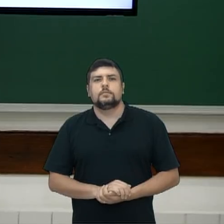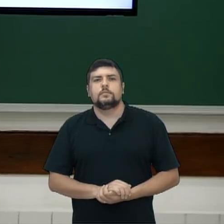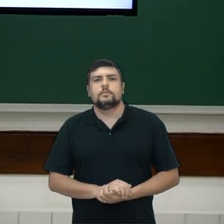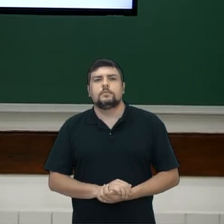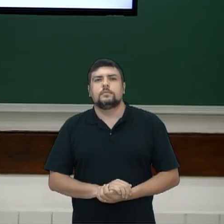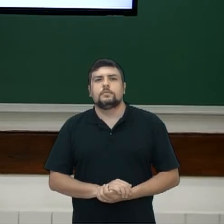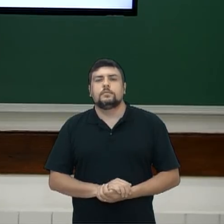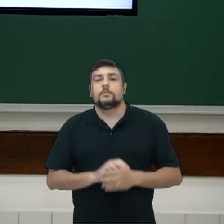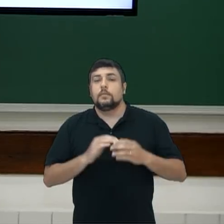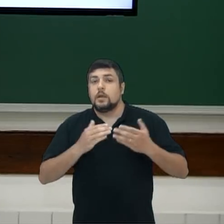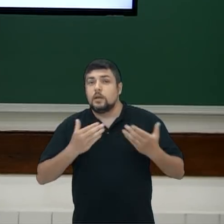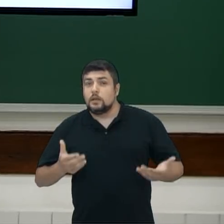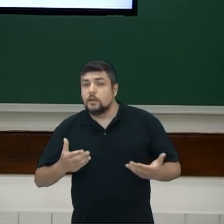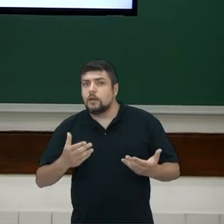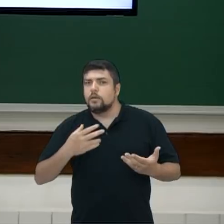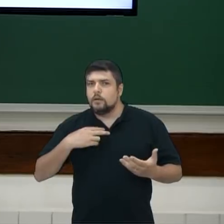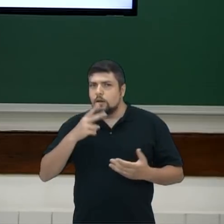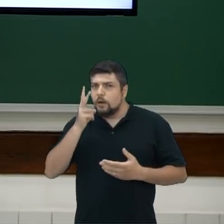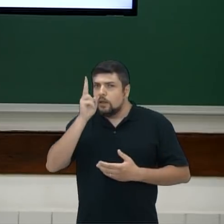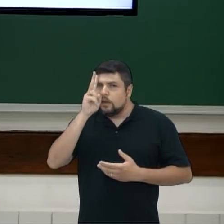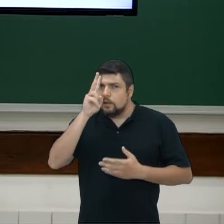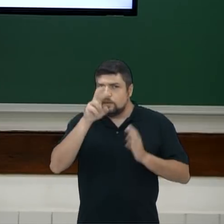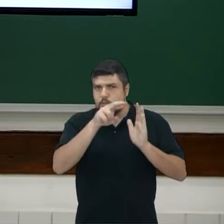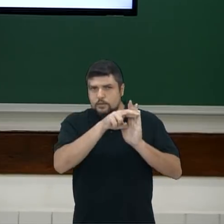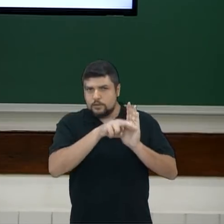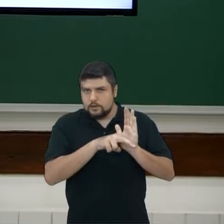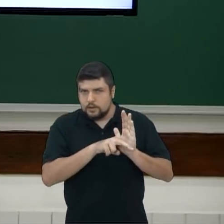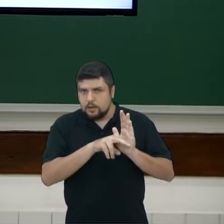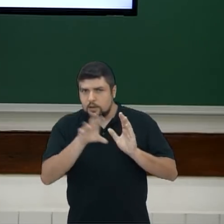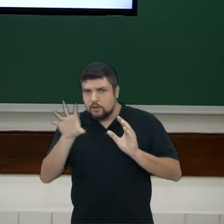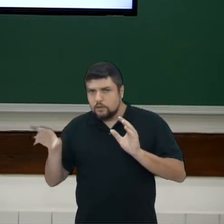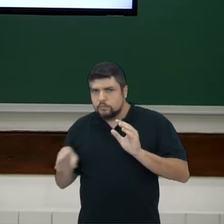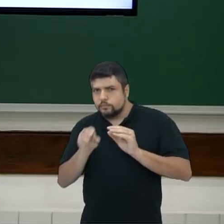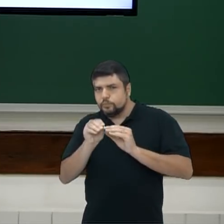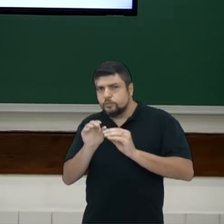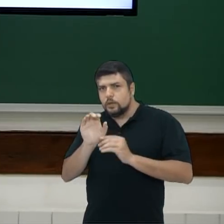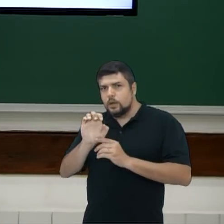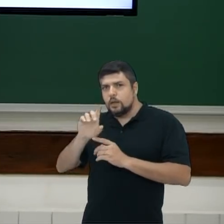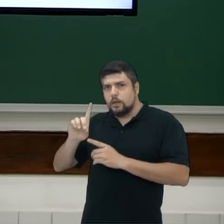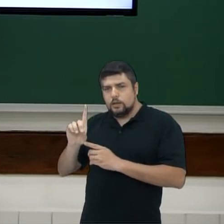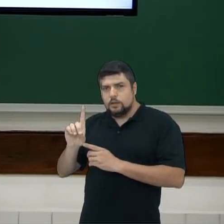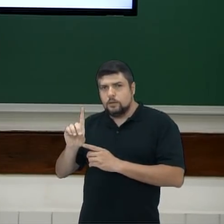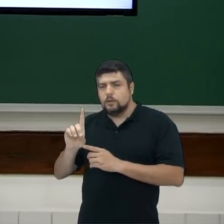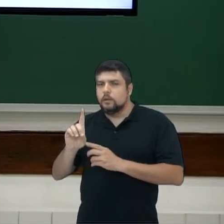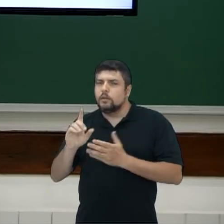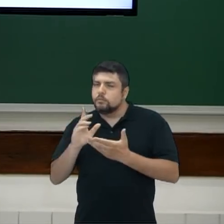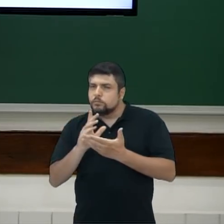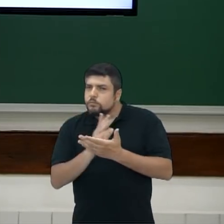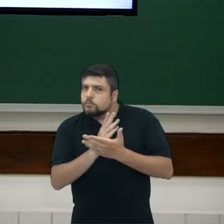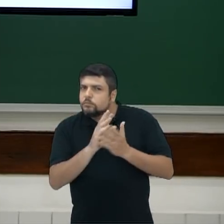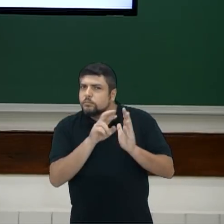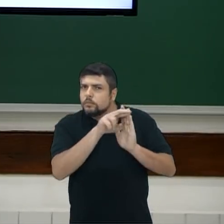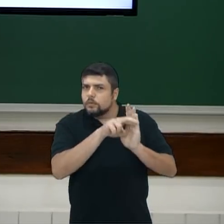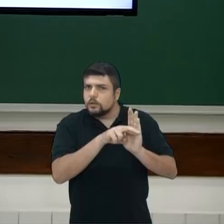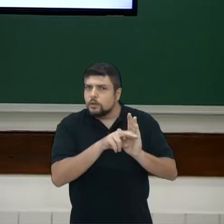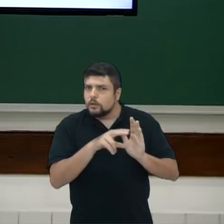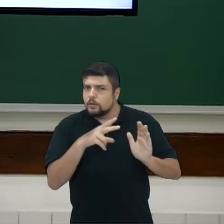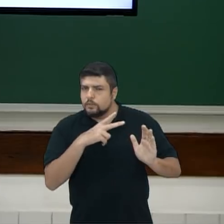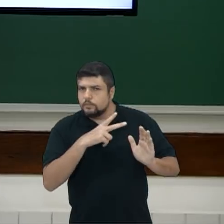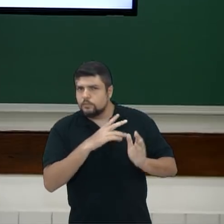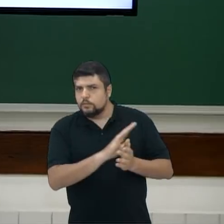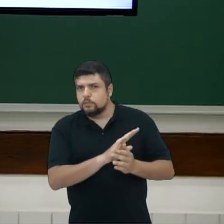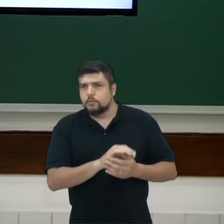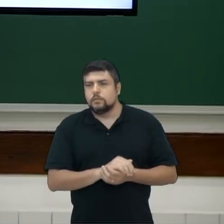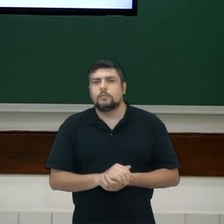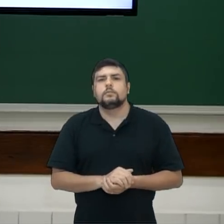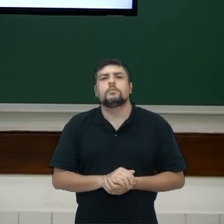Então, o que eu tenho que lembrar? Da regra geral, colocar ED. E daí algumas regrinhas em particular. Então, vamos ver como é que você fez, vamos ver se você fez